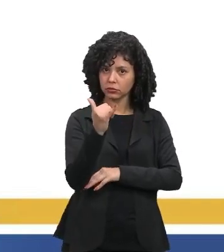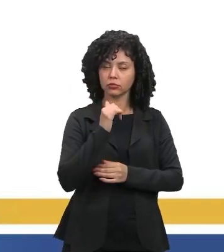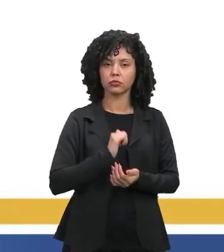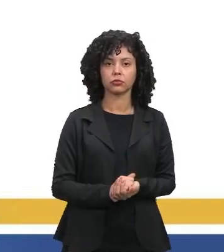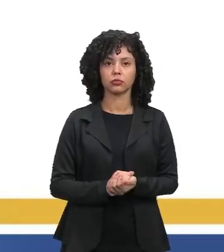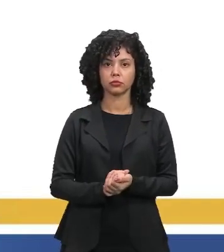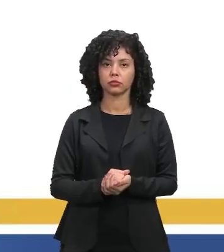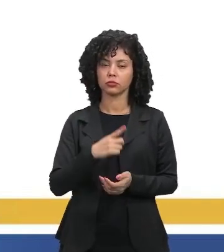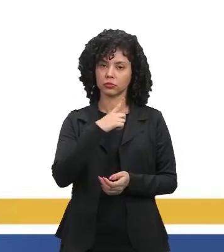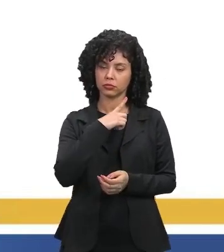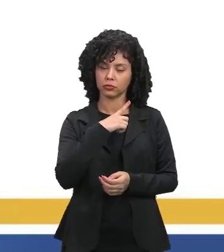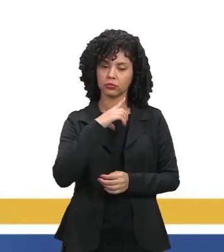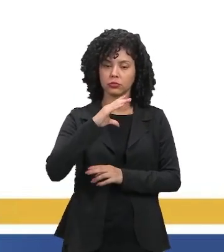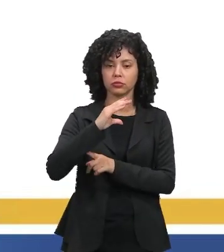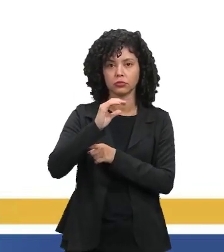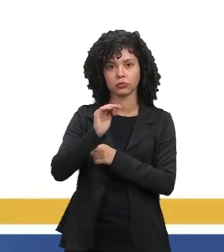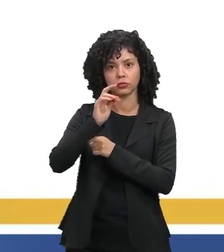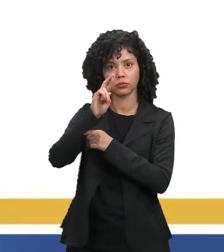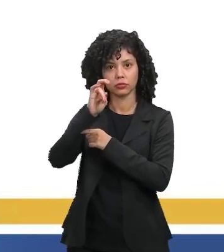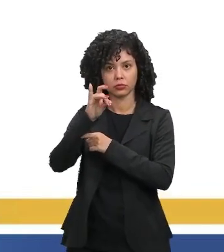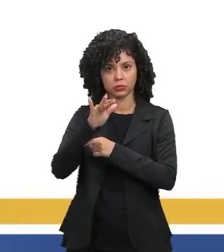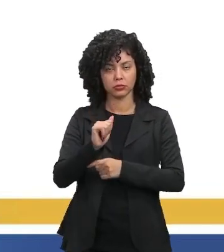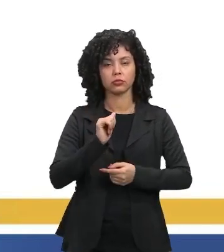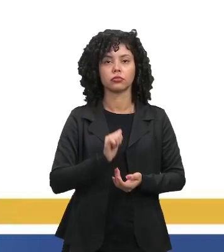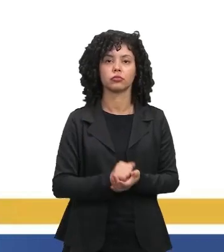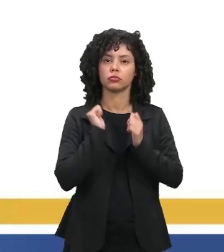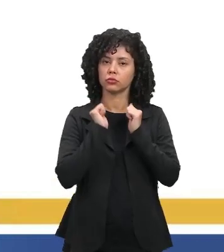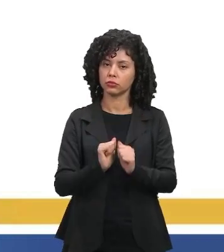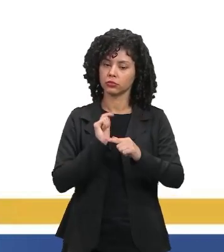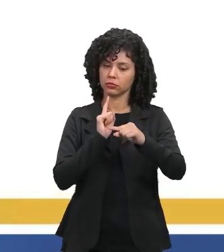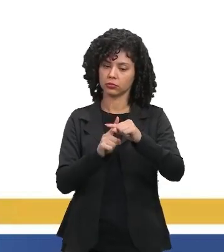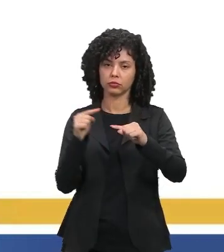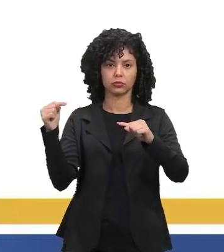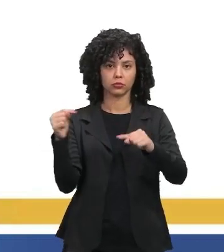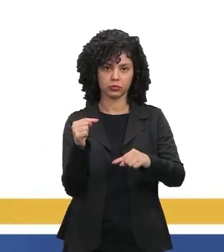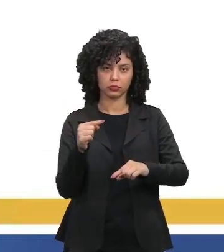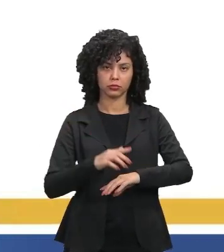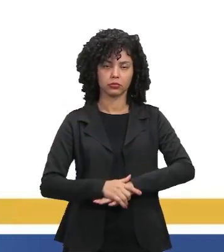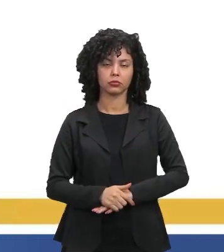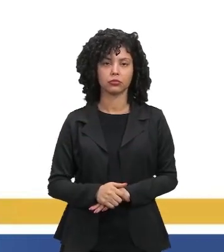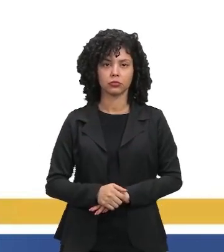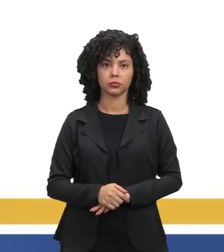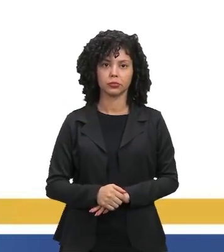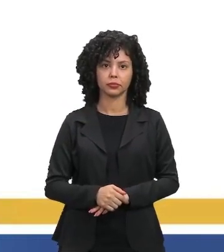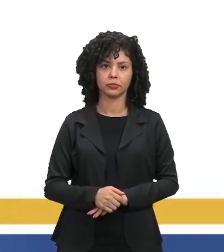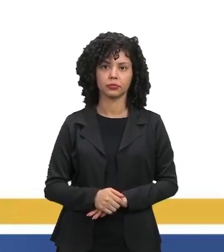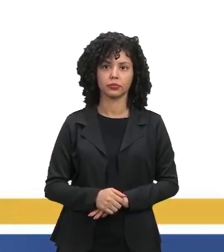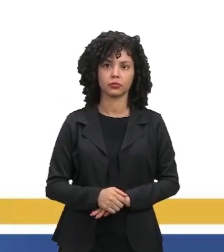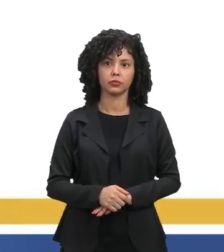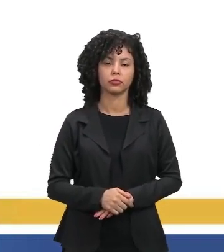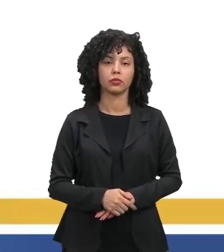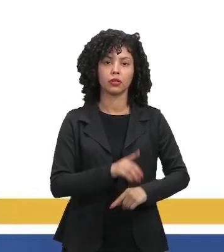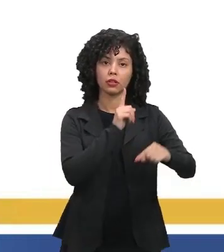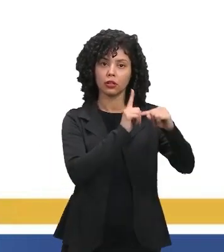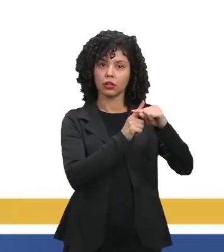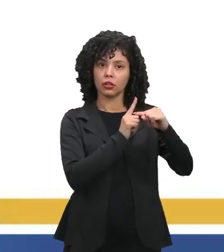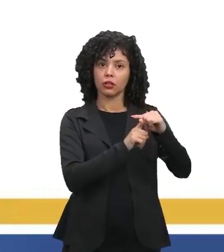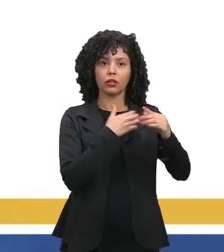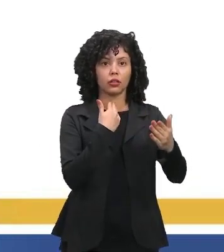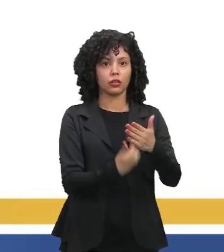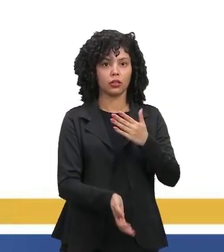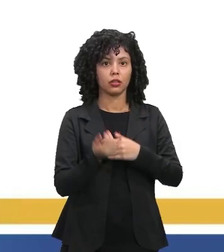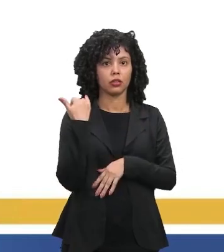ele vai adquirir cargas, pessoal. E essas cargas, elas podem ser positivas ou negativas. Positiva quando